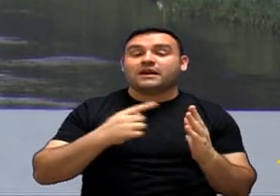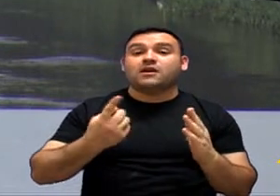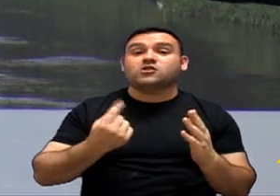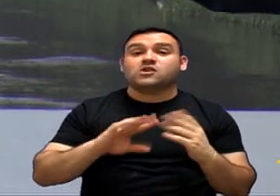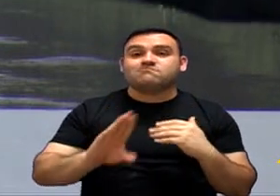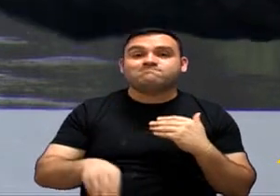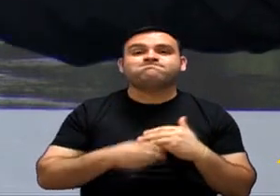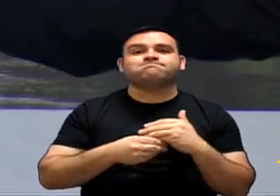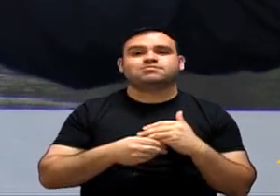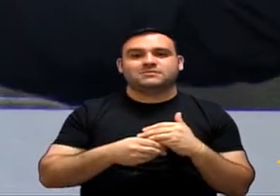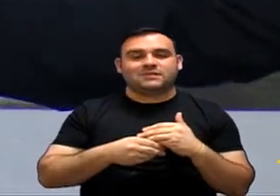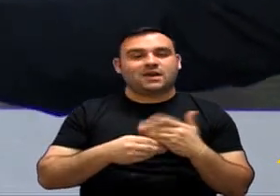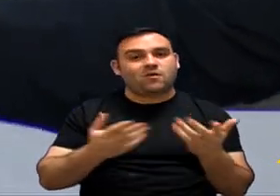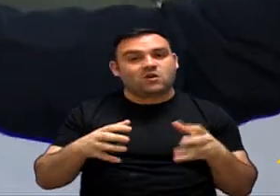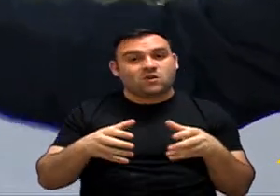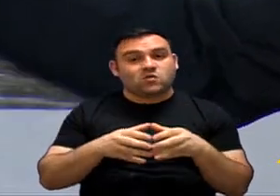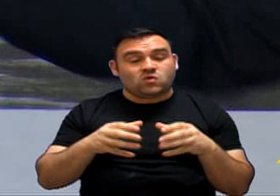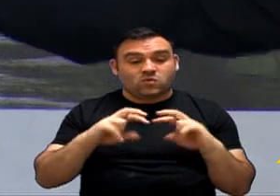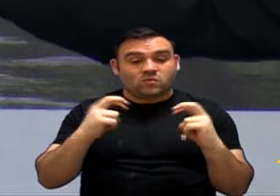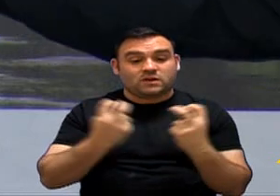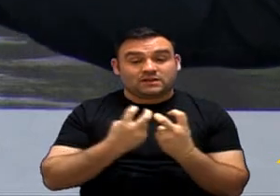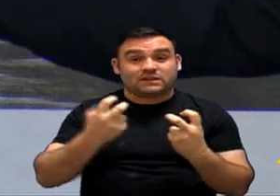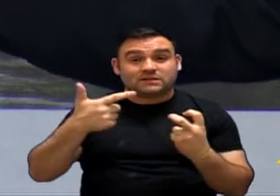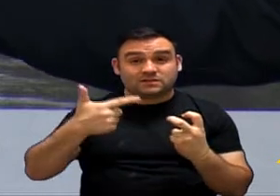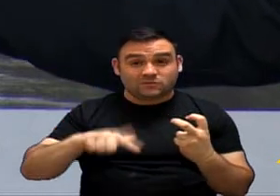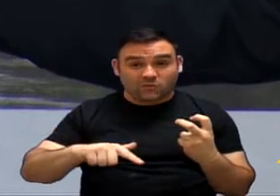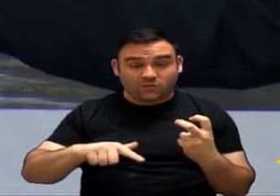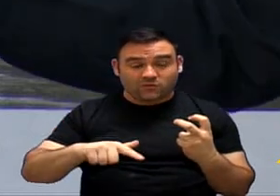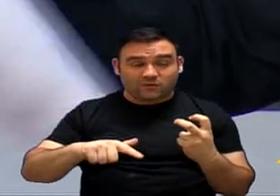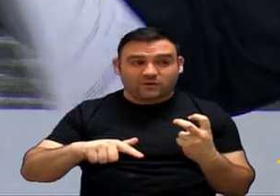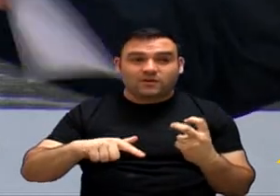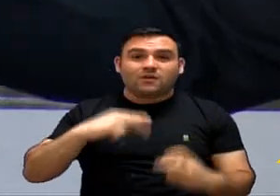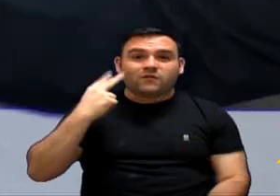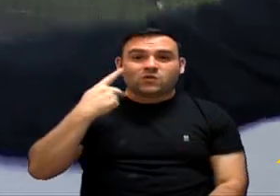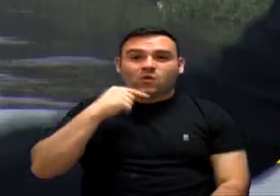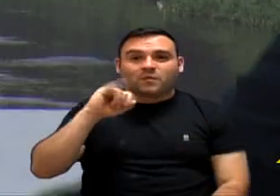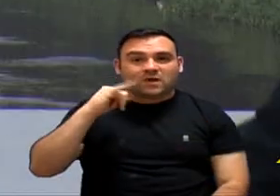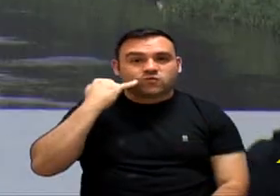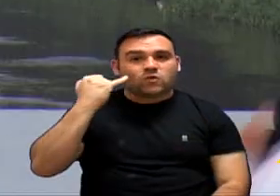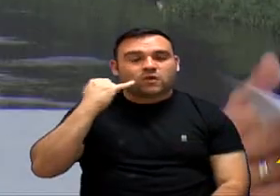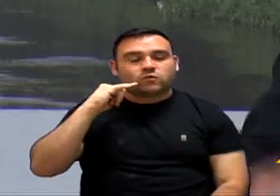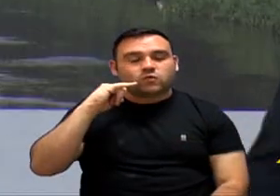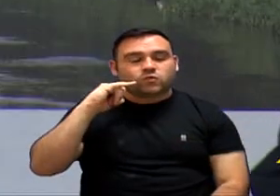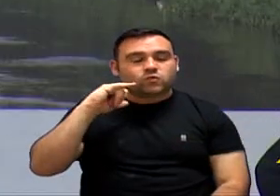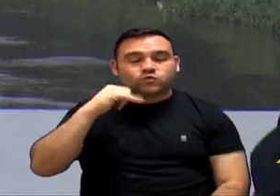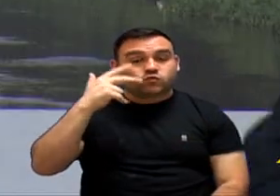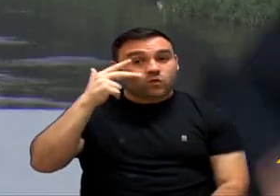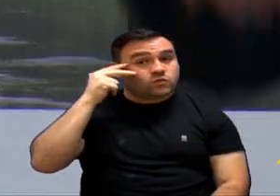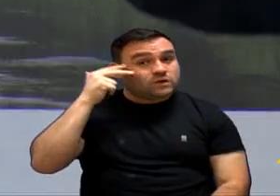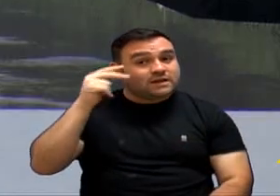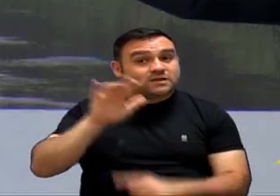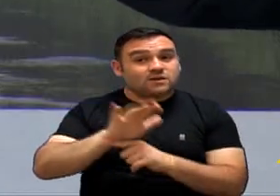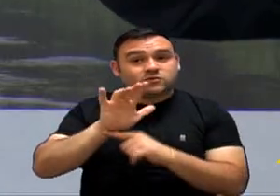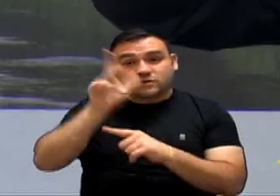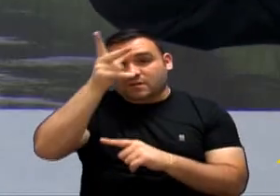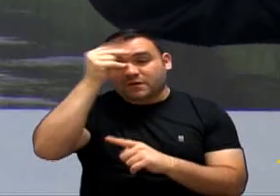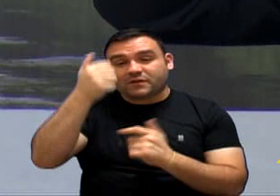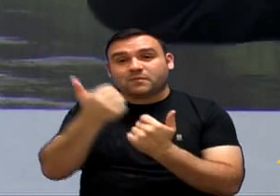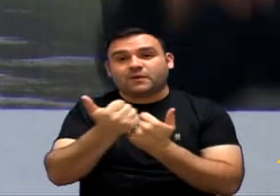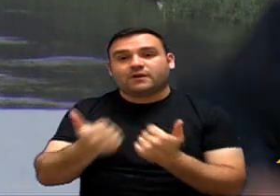tô gerando crédito agora se a comissão passar mais uma vez o vereador João tá defendendo a prefeitura aqui e